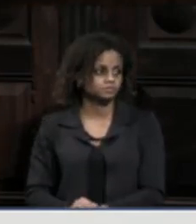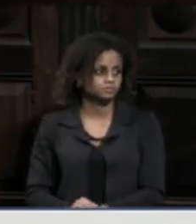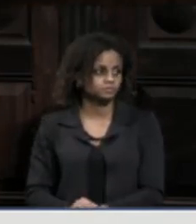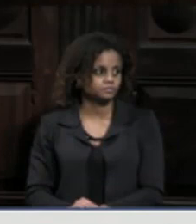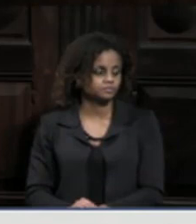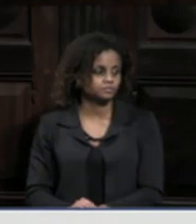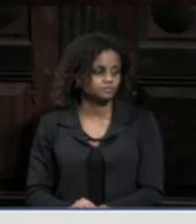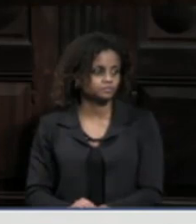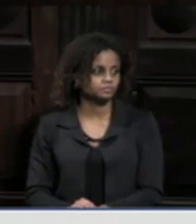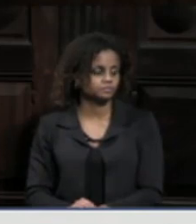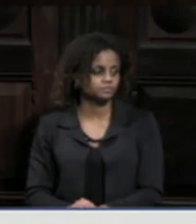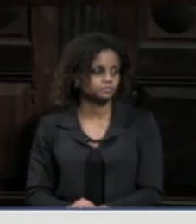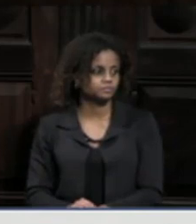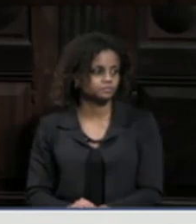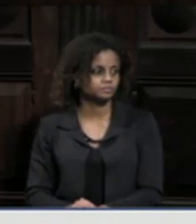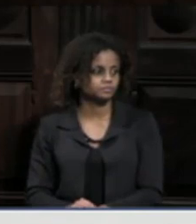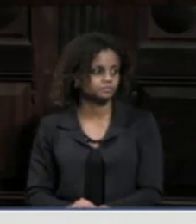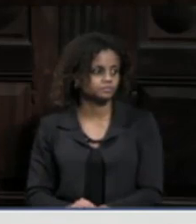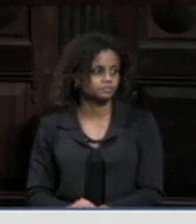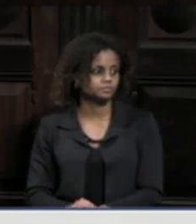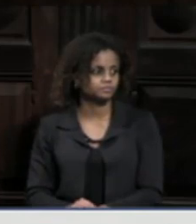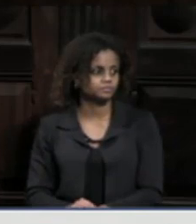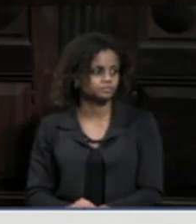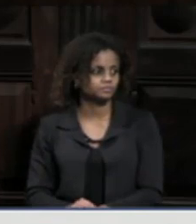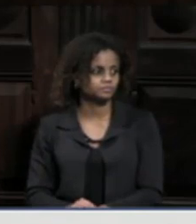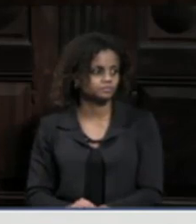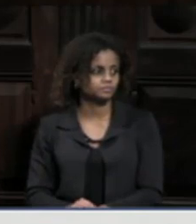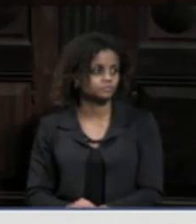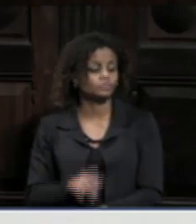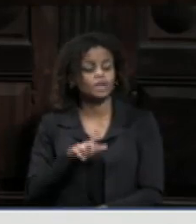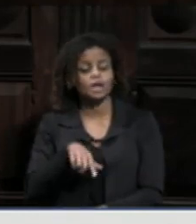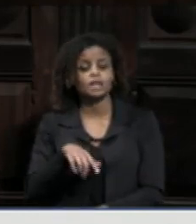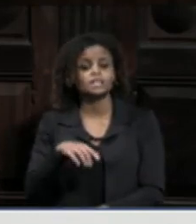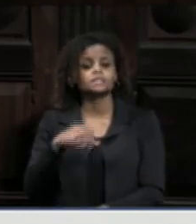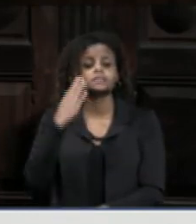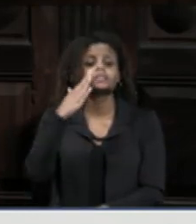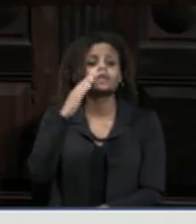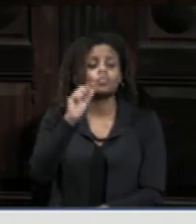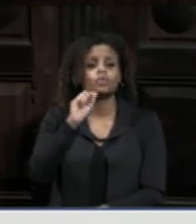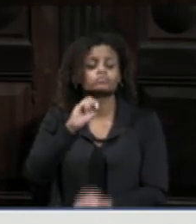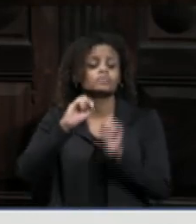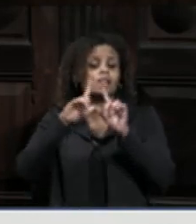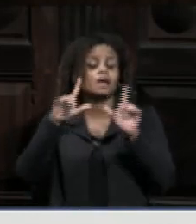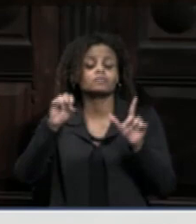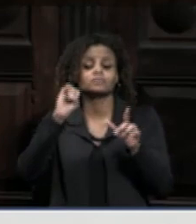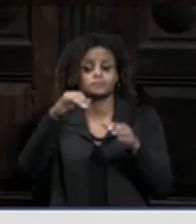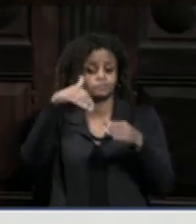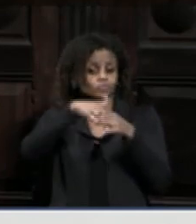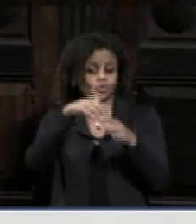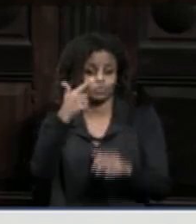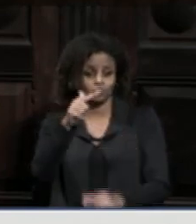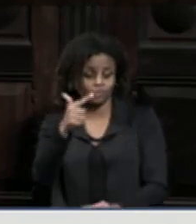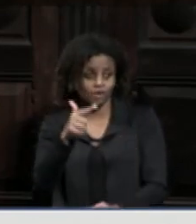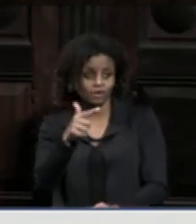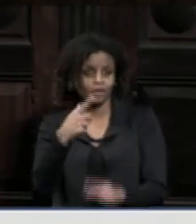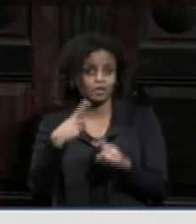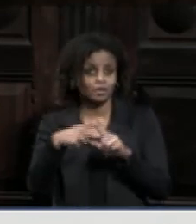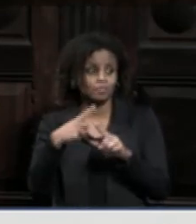E é claro que se não foi aprovado é porque tem